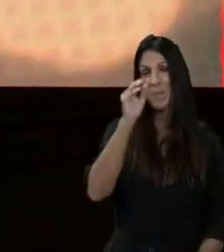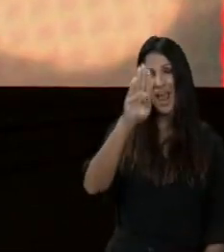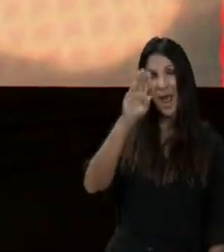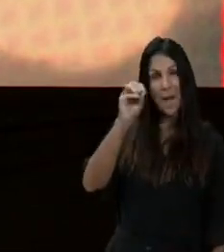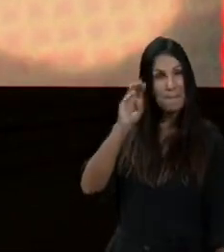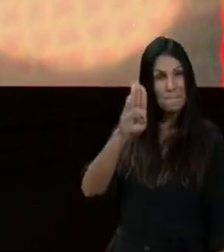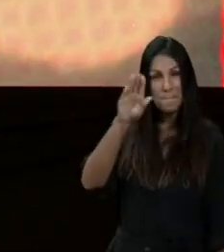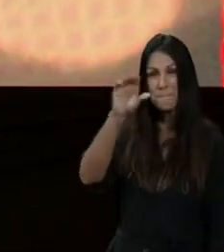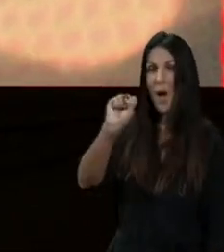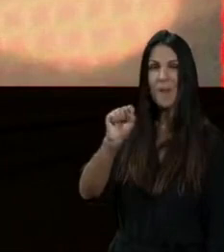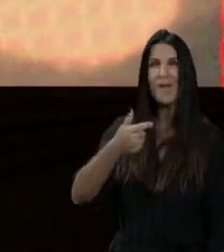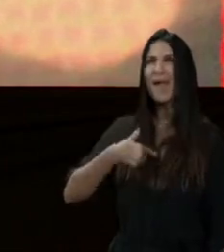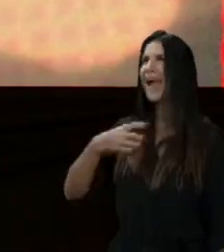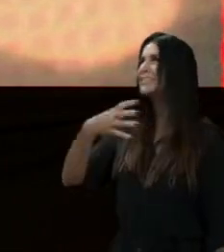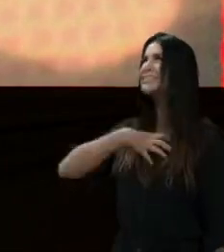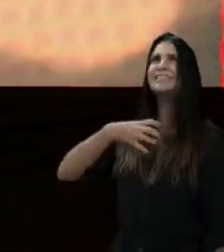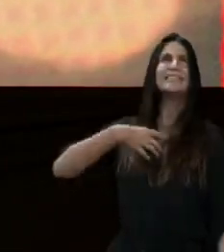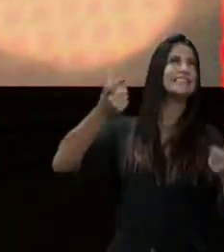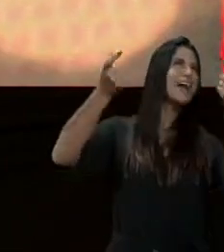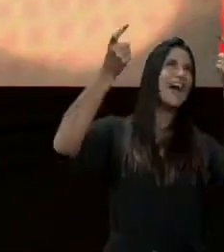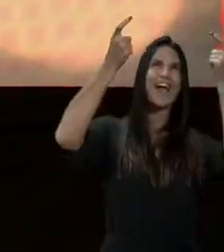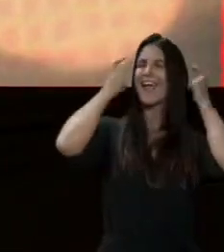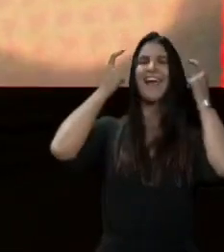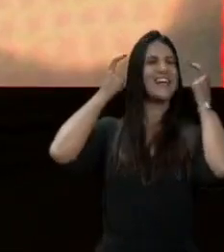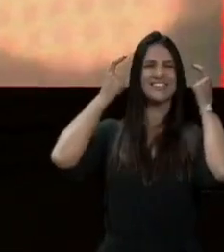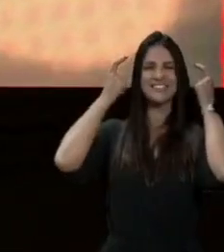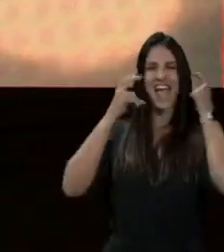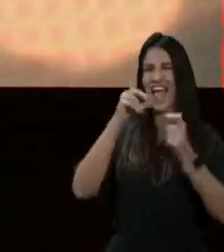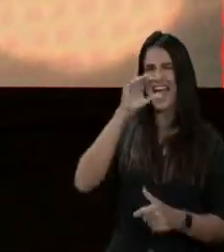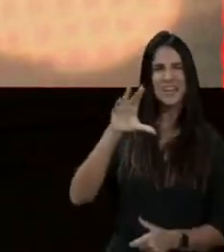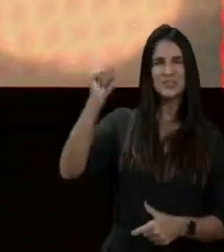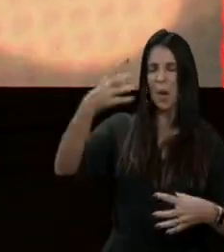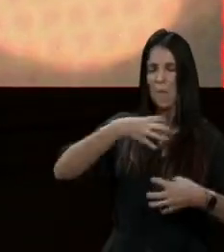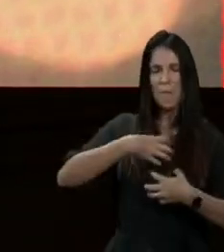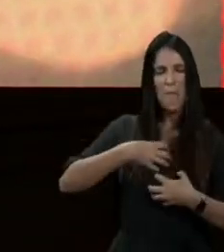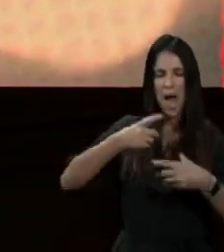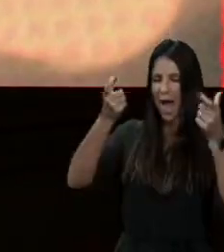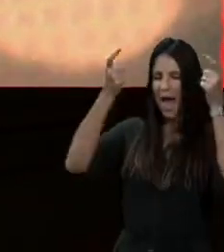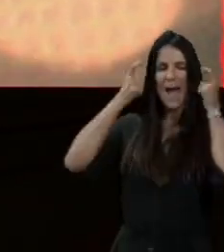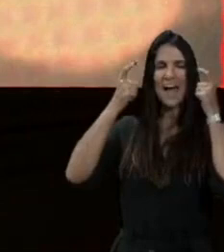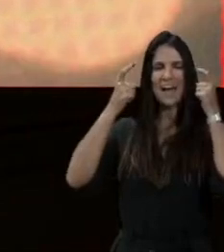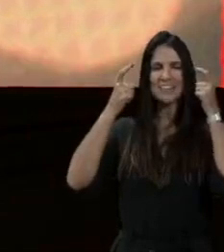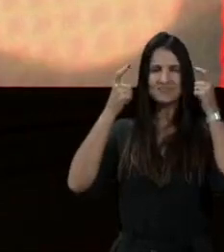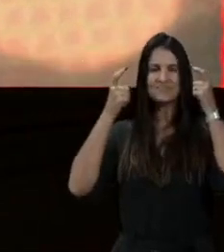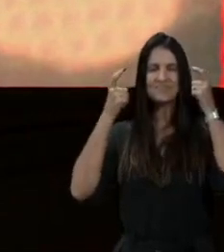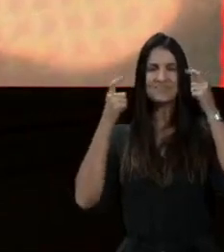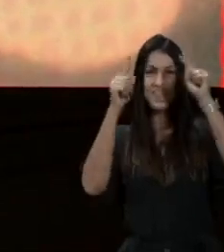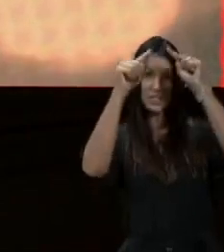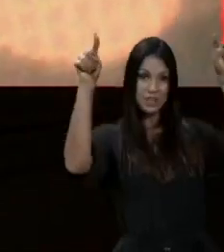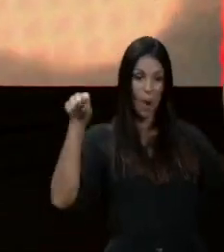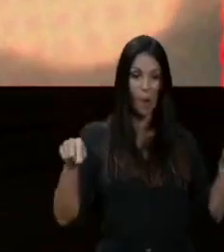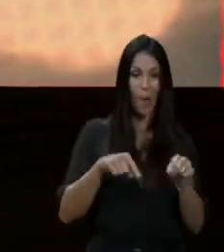era o Rei e aquele dia não dia sim meu Deus aí tinha que ele acorda no Barra Shopping tava olhando os